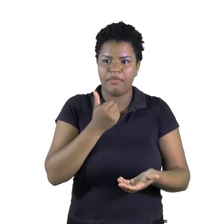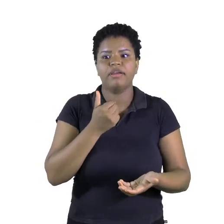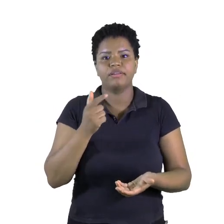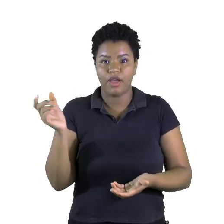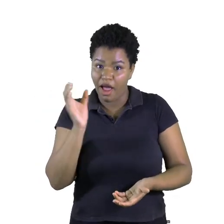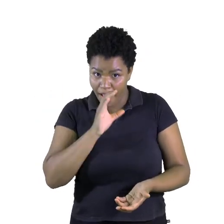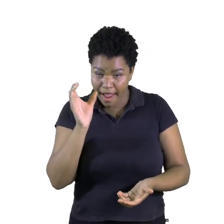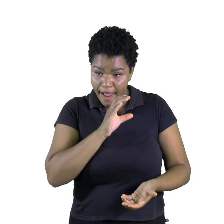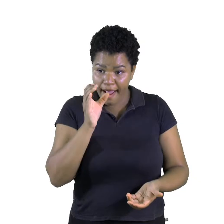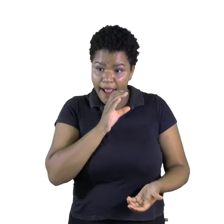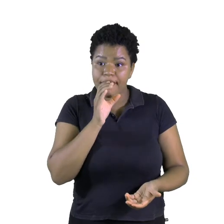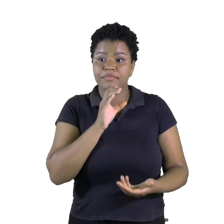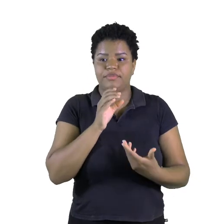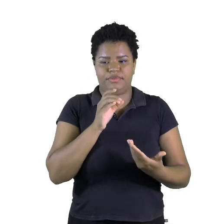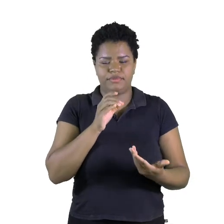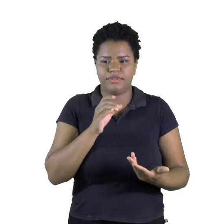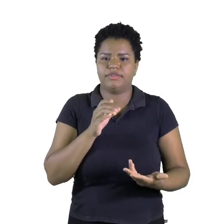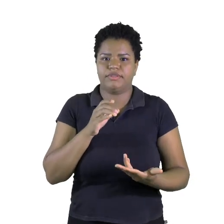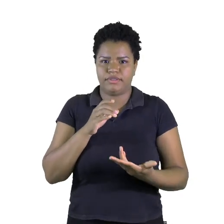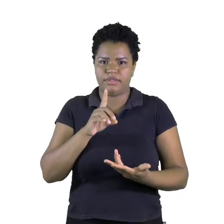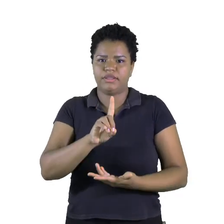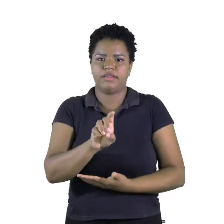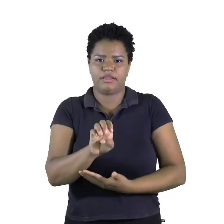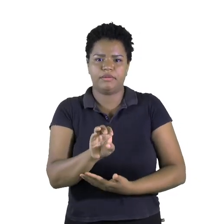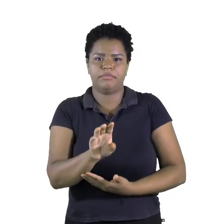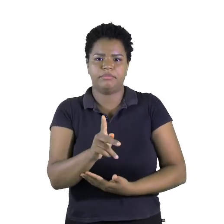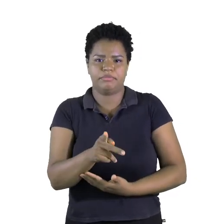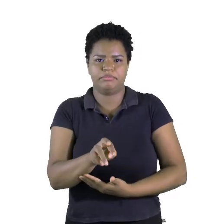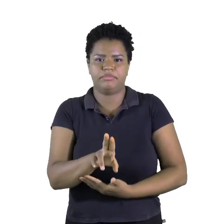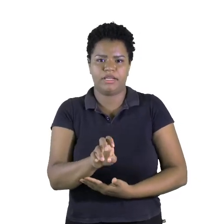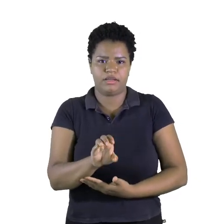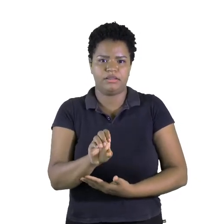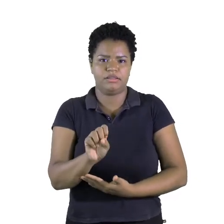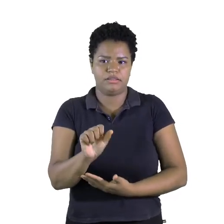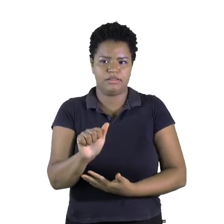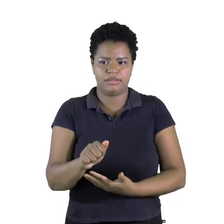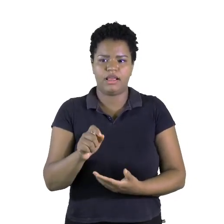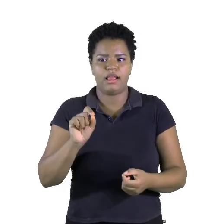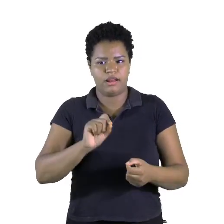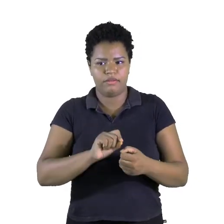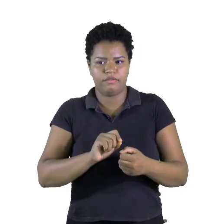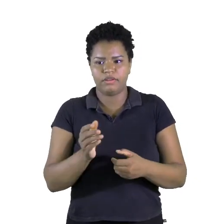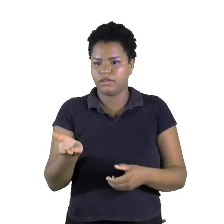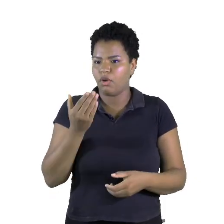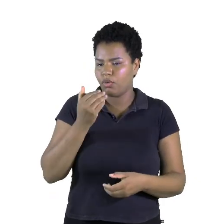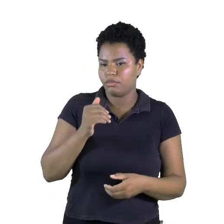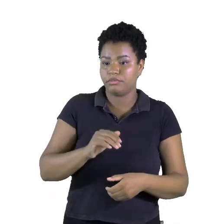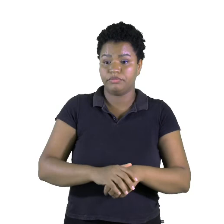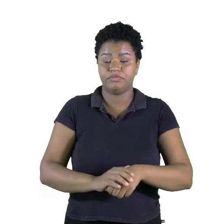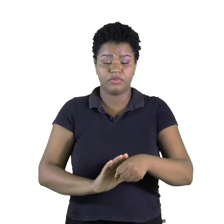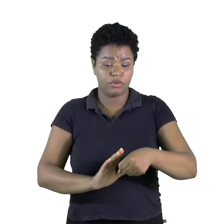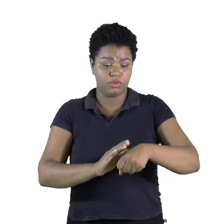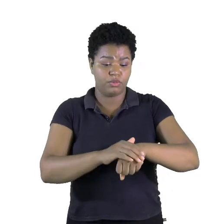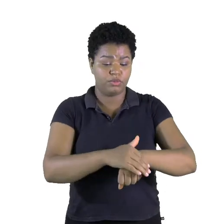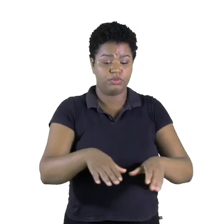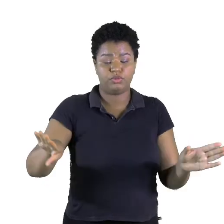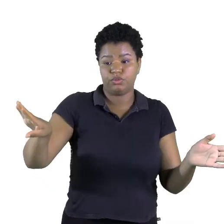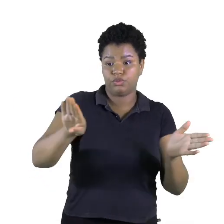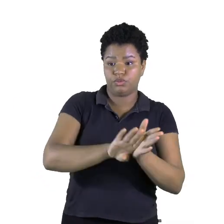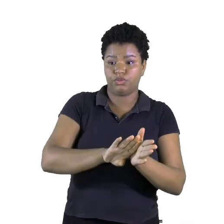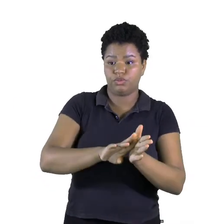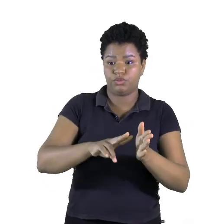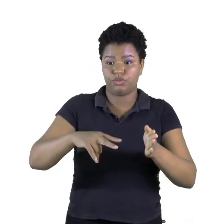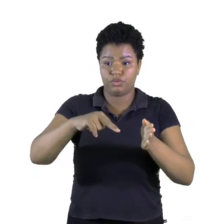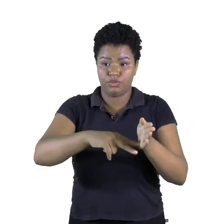Quando o marido chega com o fruto, ela prepara e come. E olha só, quando a noite chegou, pulou novamente o muro que